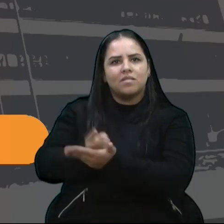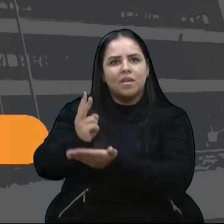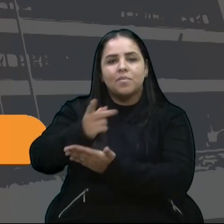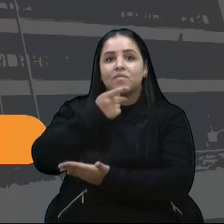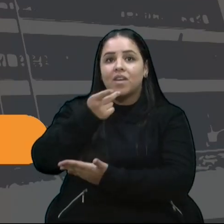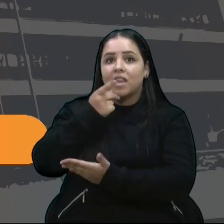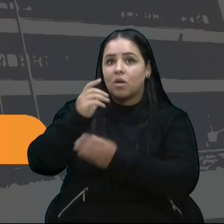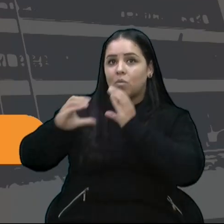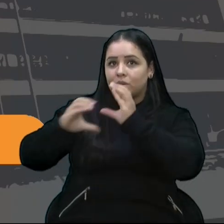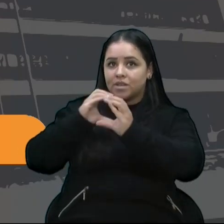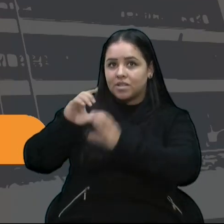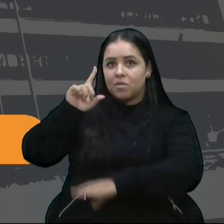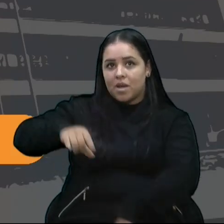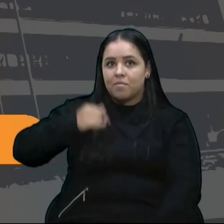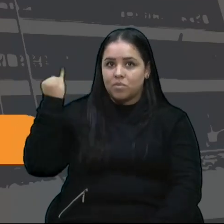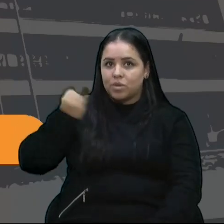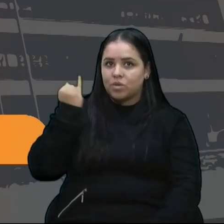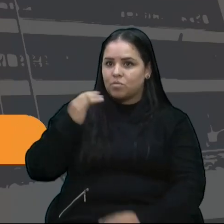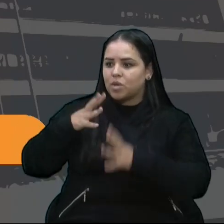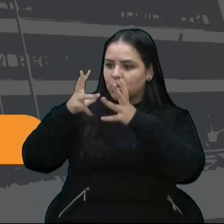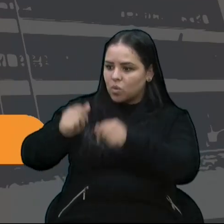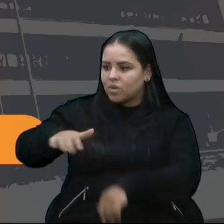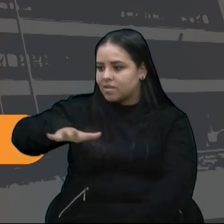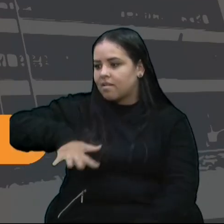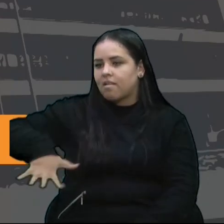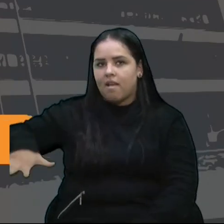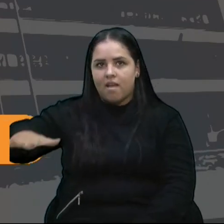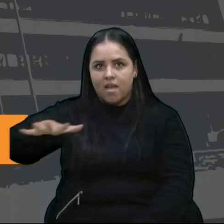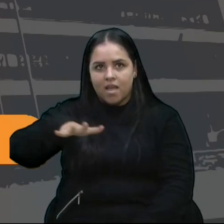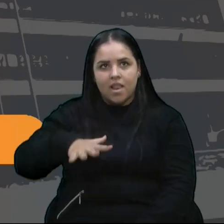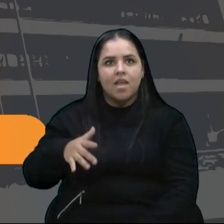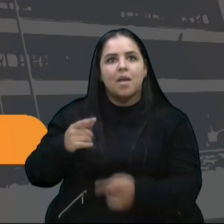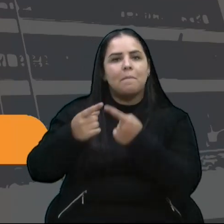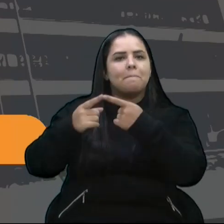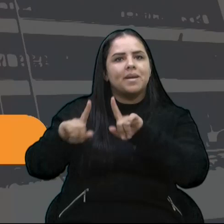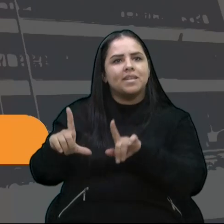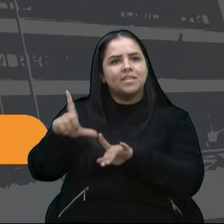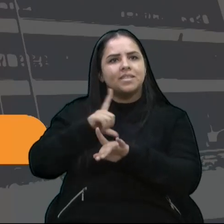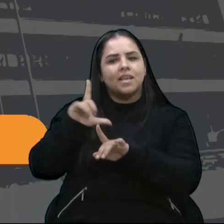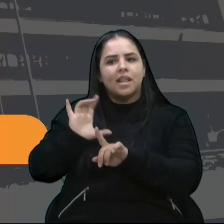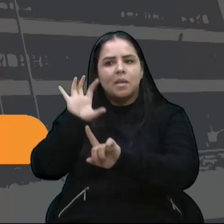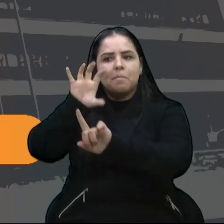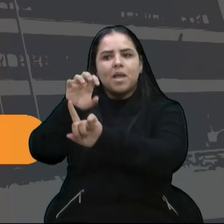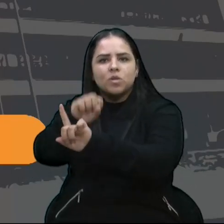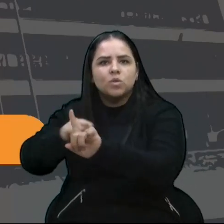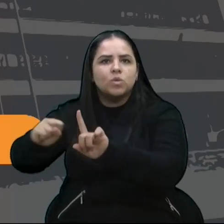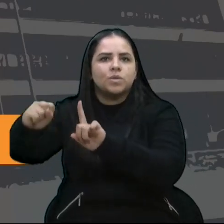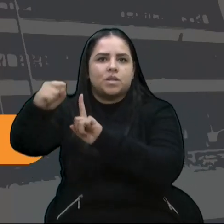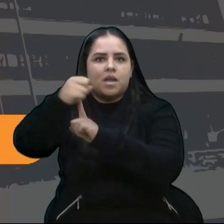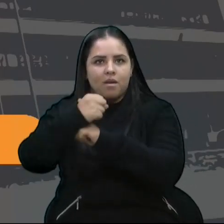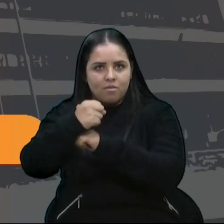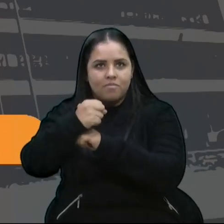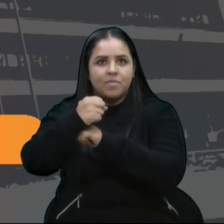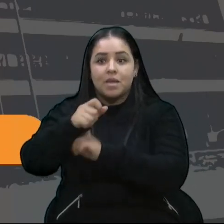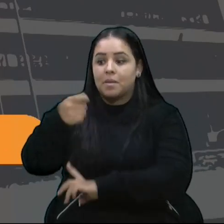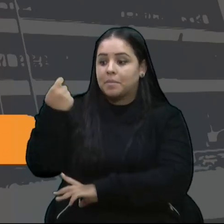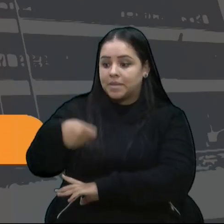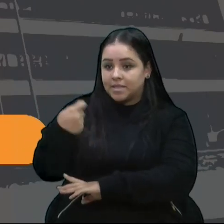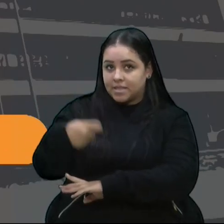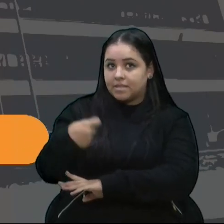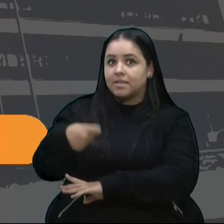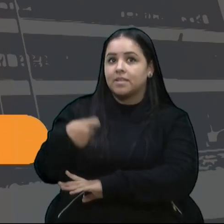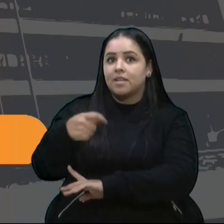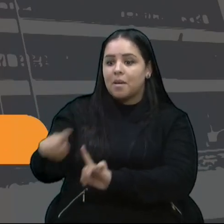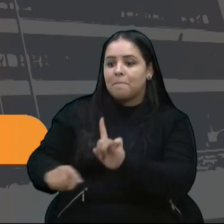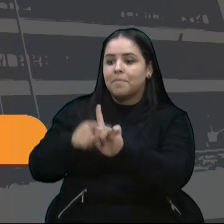ela é importante para todas as áreas, só que as iniciativas de impacto social, elas precisam ainda mais